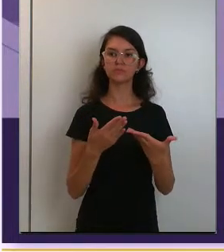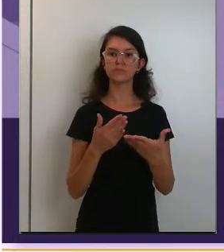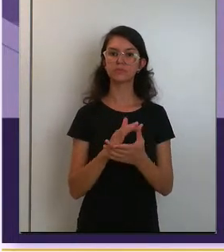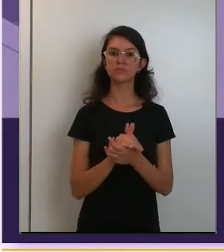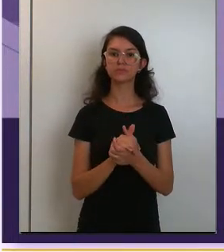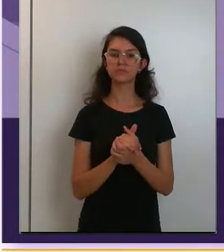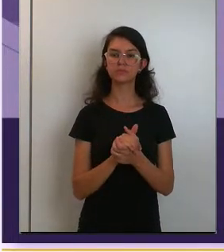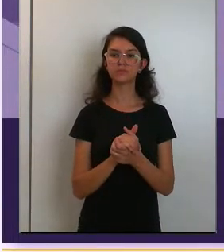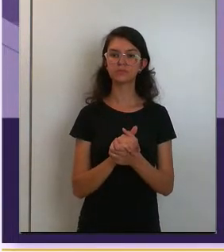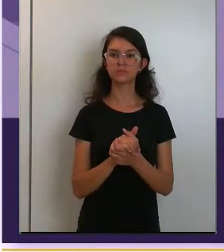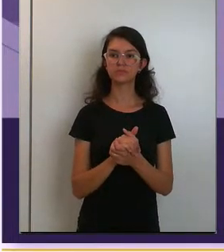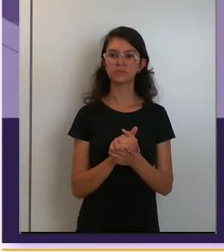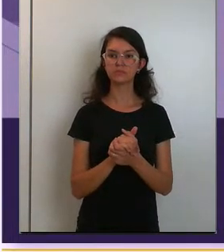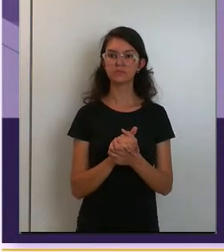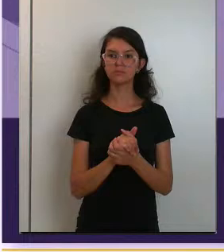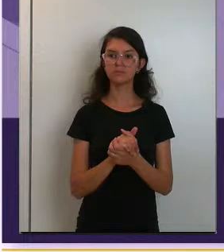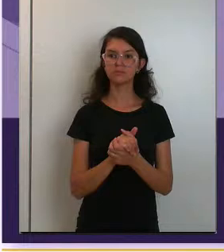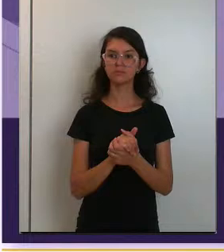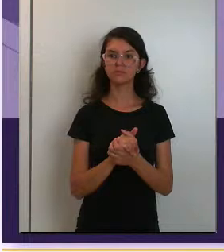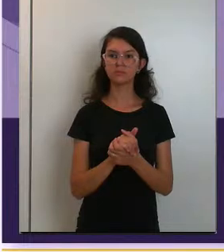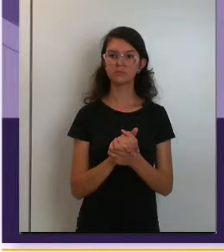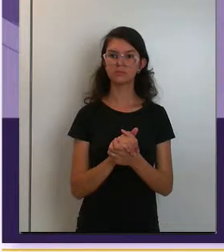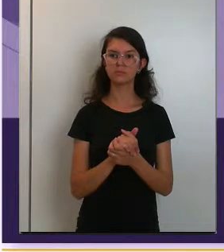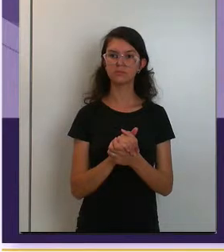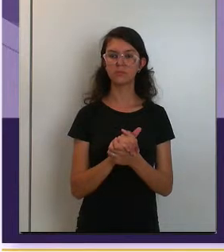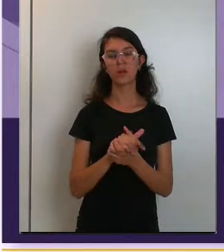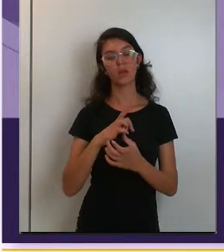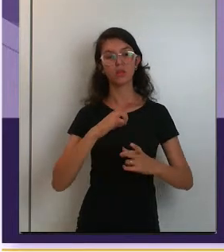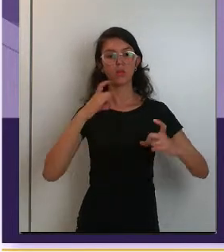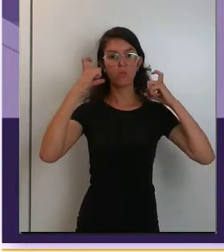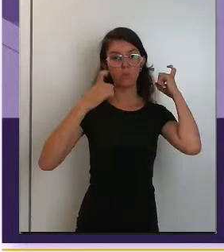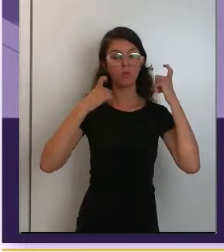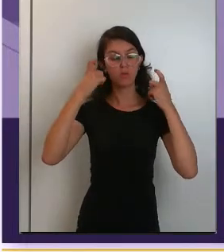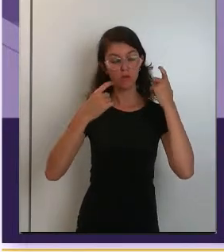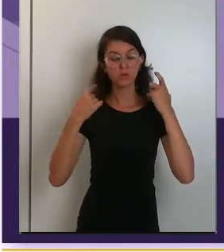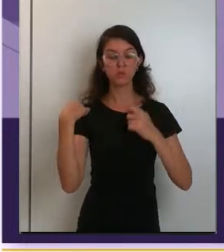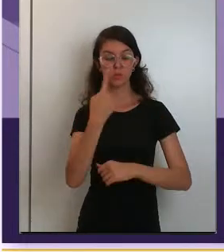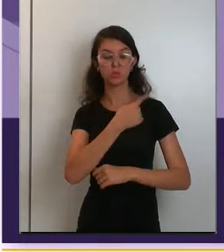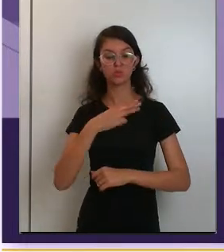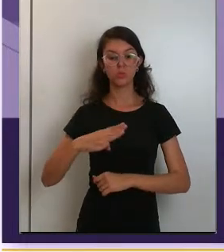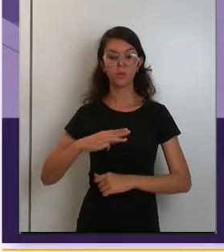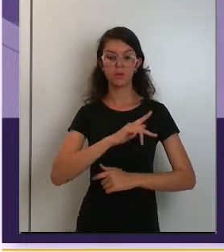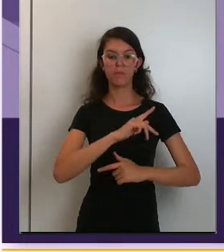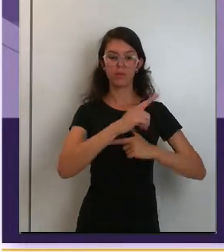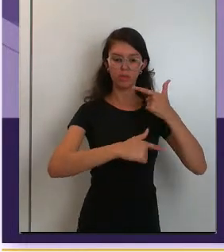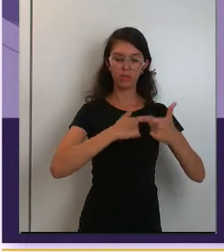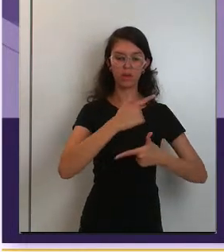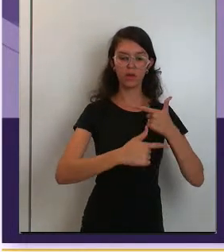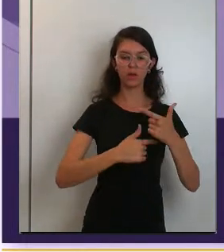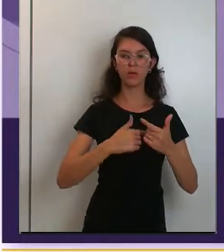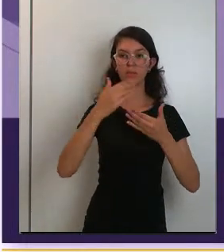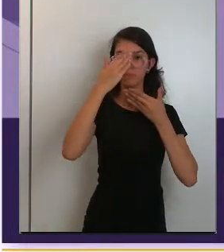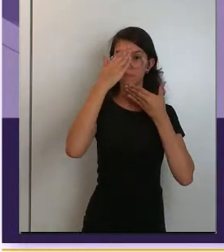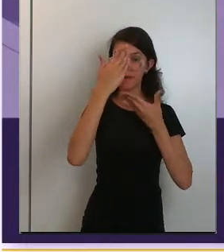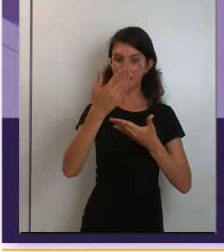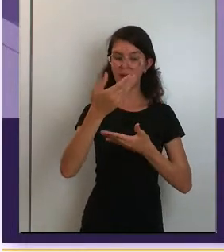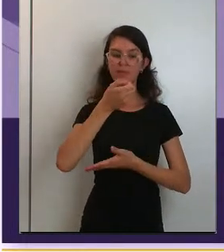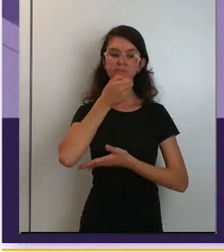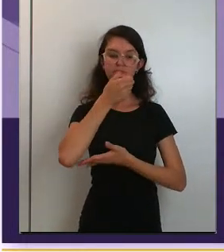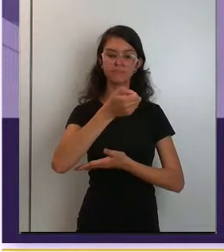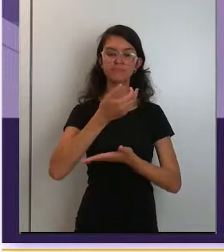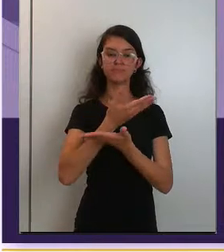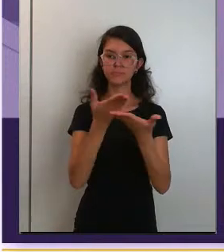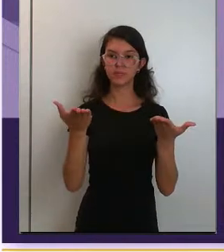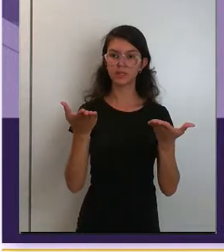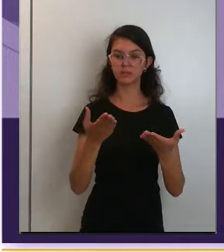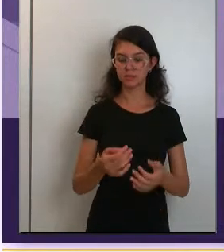Aliaga, trazem uma grande preocupação para o Ministério Público do Trabalho. Agradeço também as palavras das colegas e